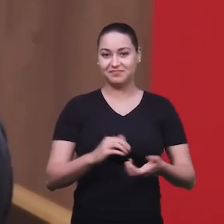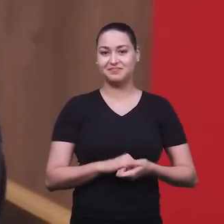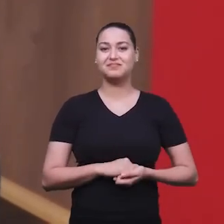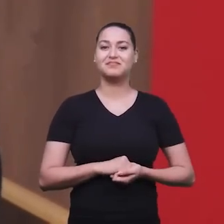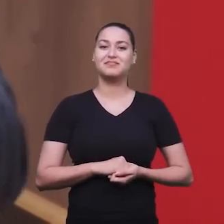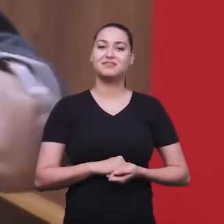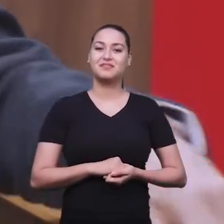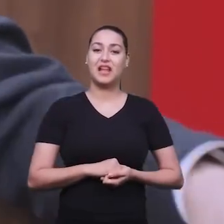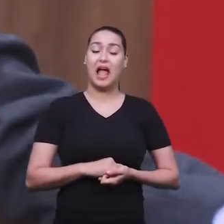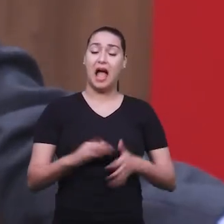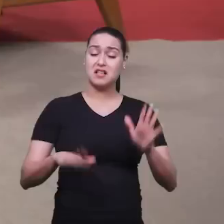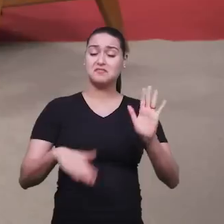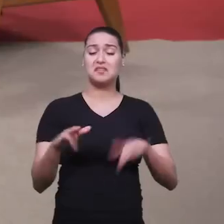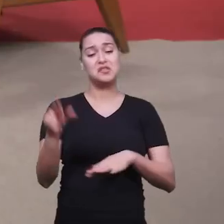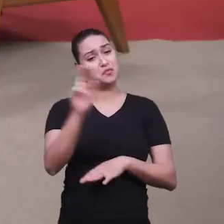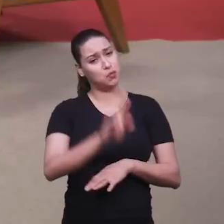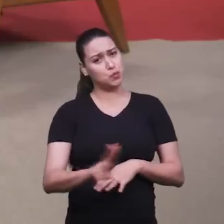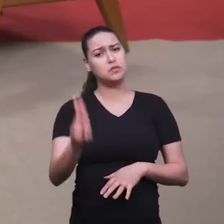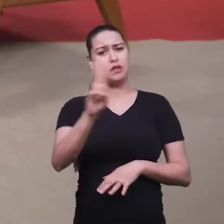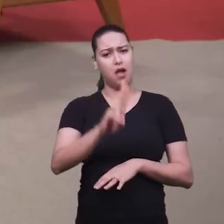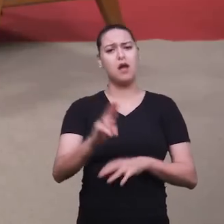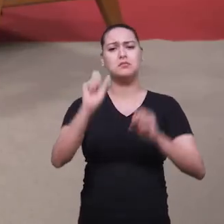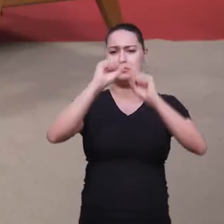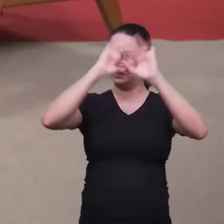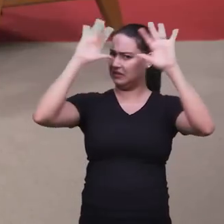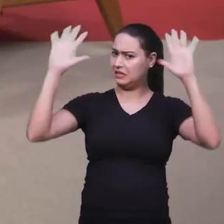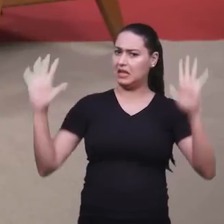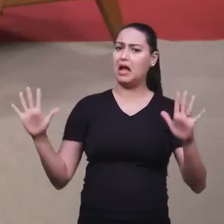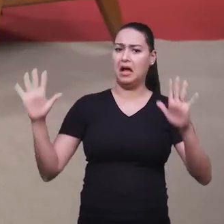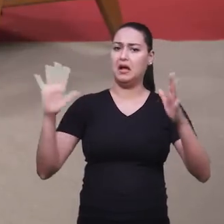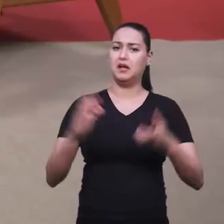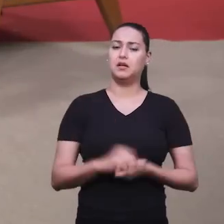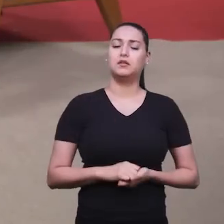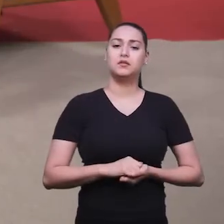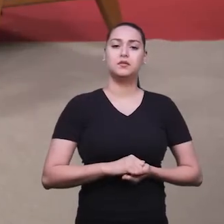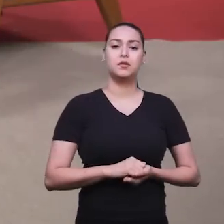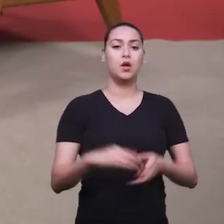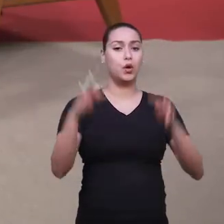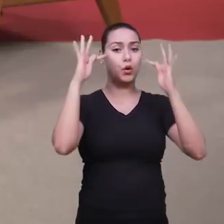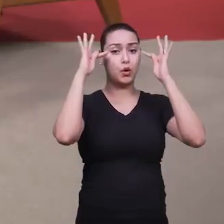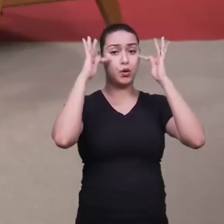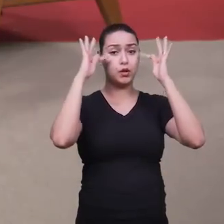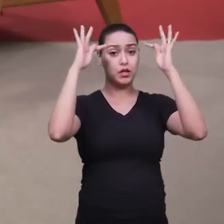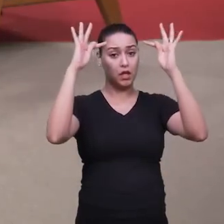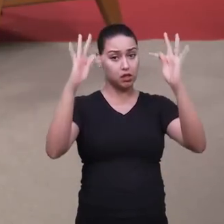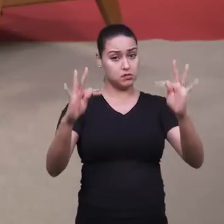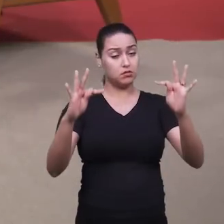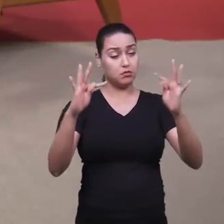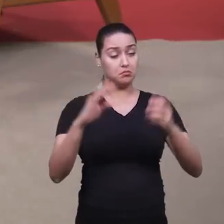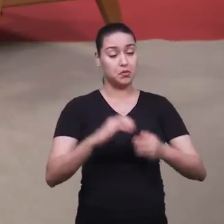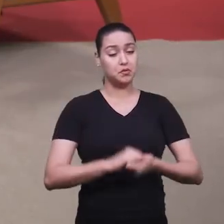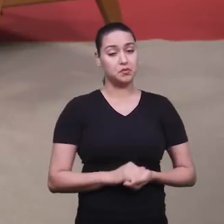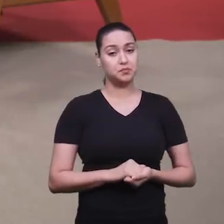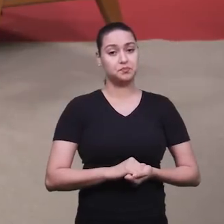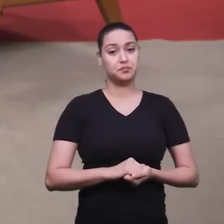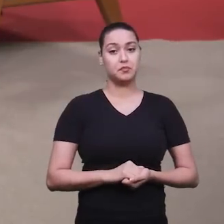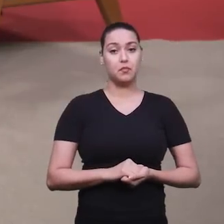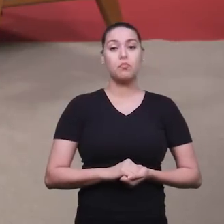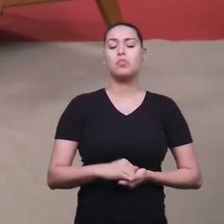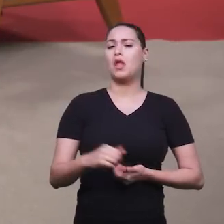genuinamente um cidadão do céu. E algumas vezes até foram usados. Claro, Eu trago um